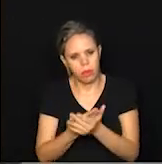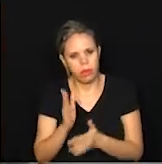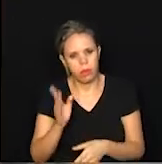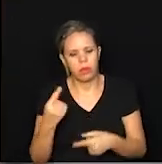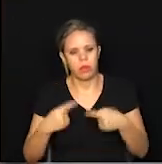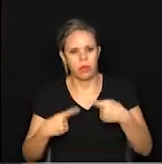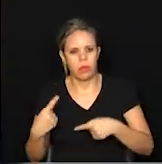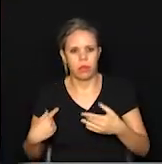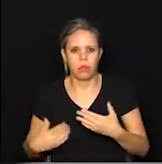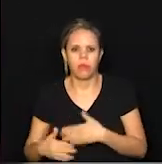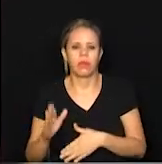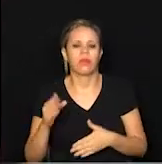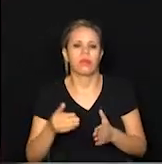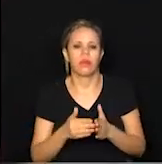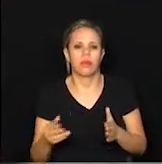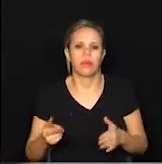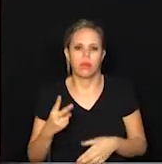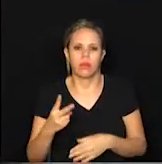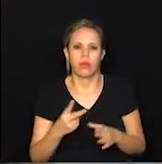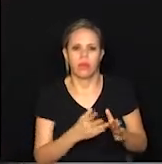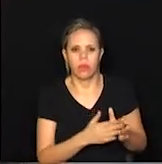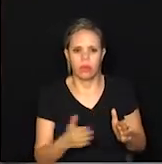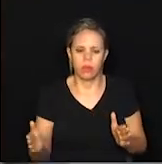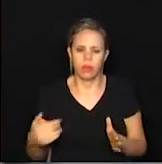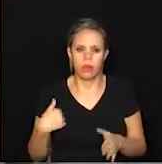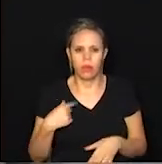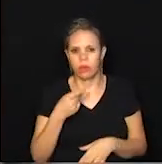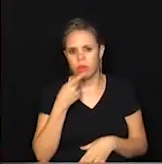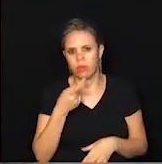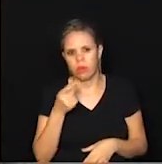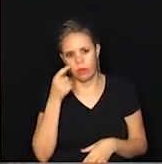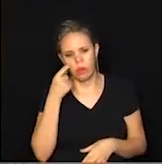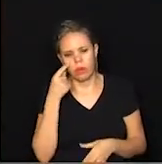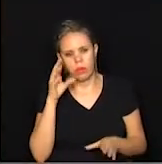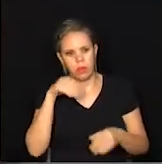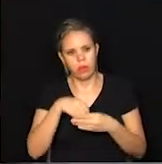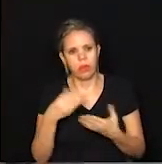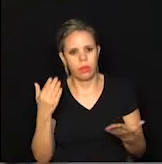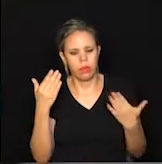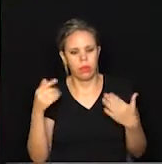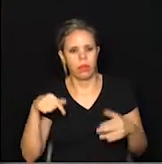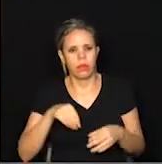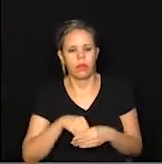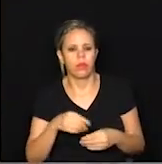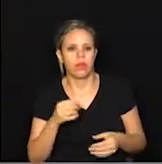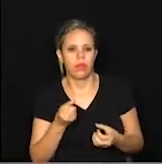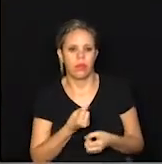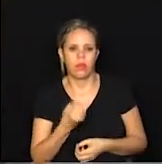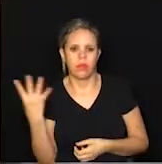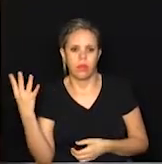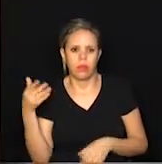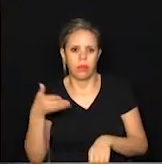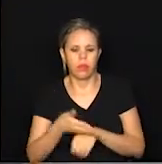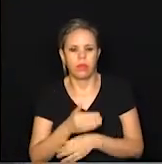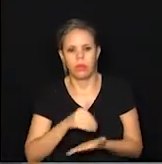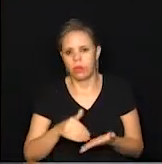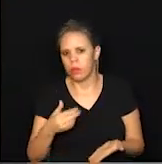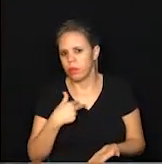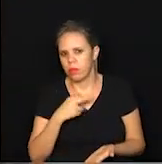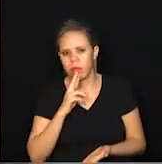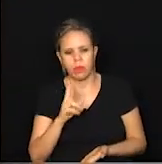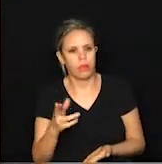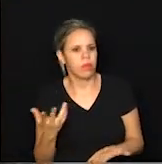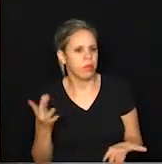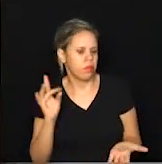algum tempo e foi prorrogada por 2 períodos, pelo que eu fiquei por dentro. Então, a questão da quantidade de assessores eu não posso te responder com